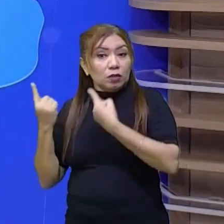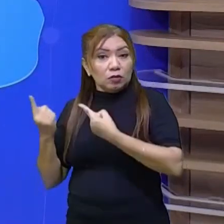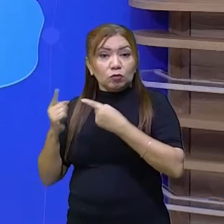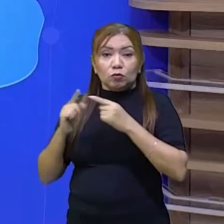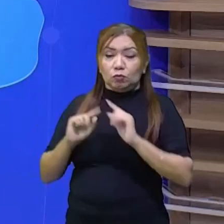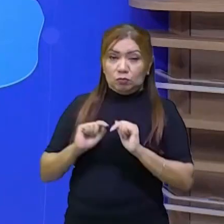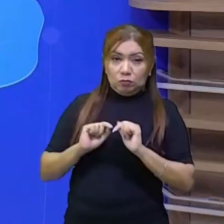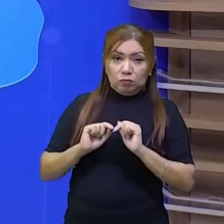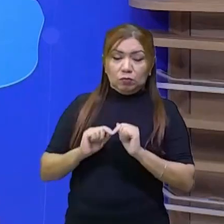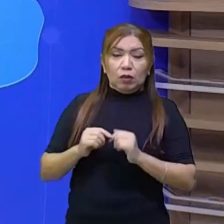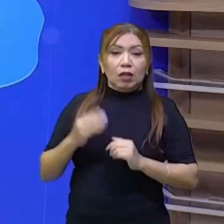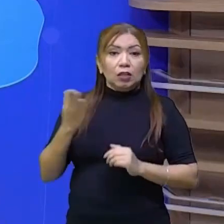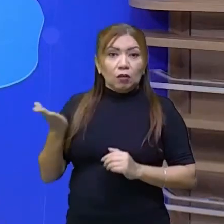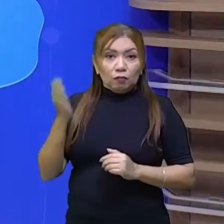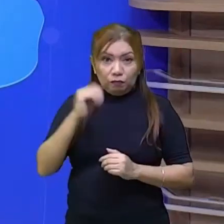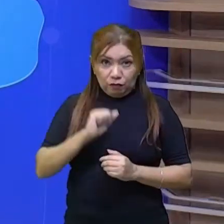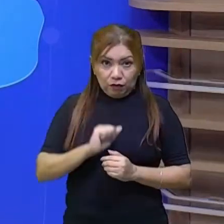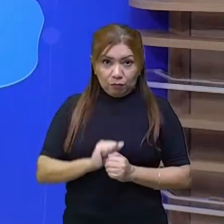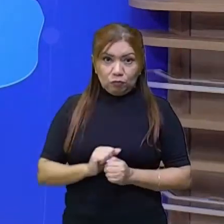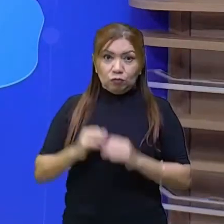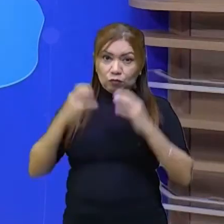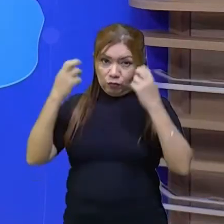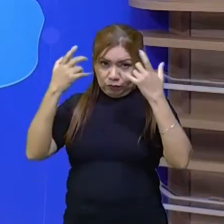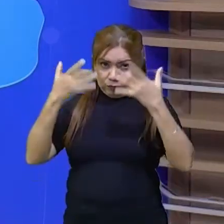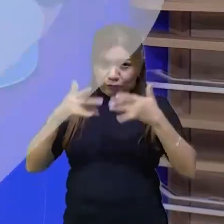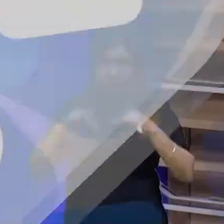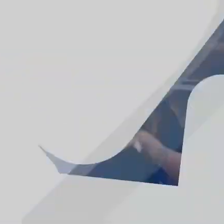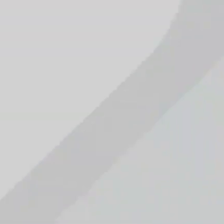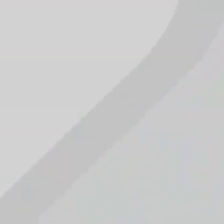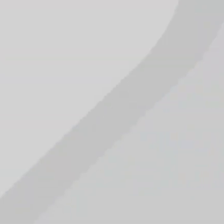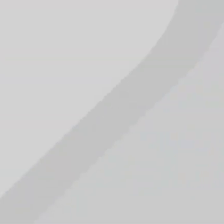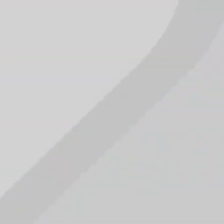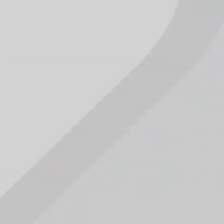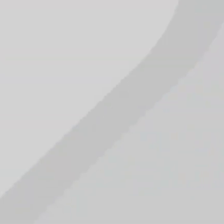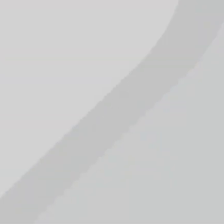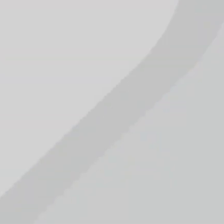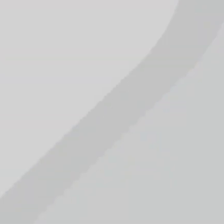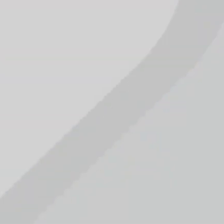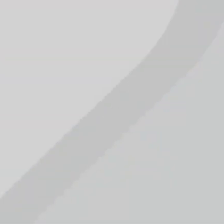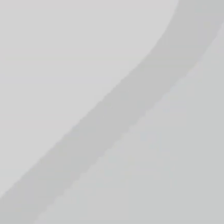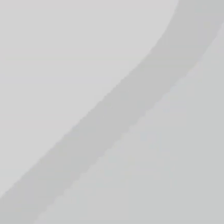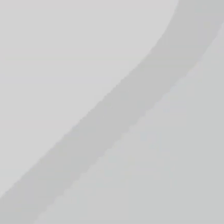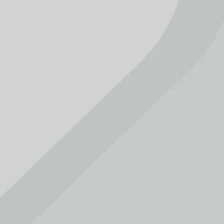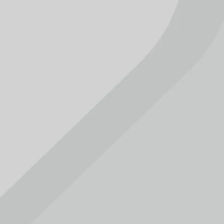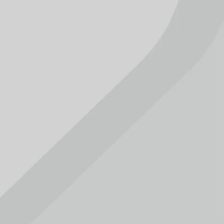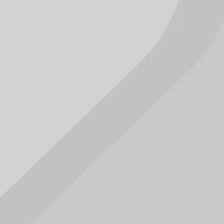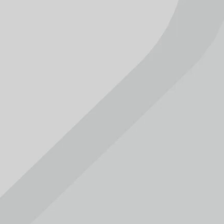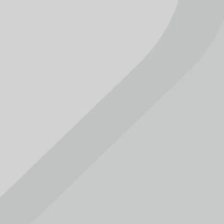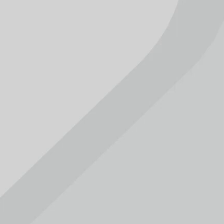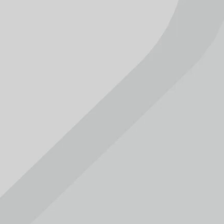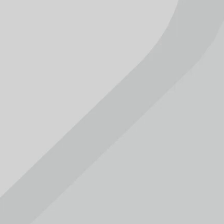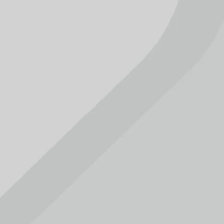vocês a compra as nossas considerações finais a